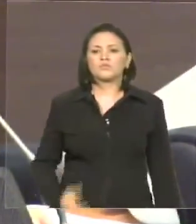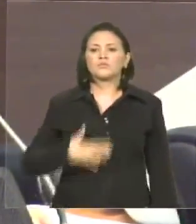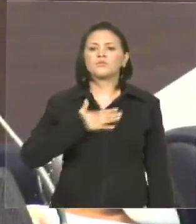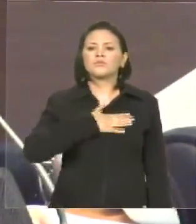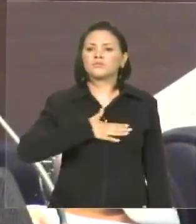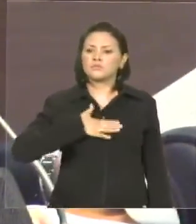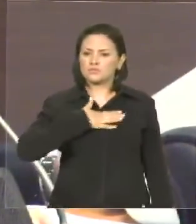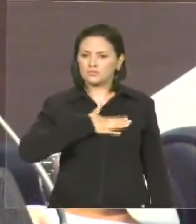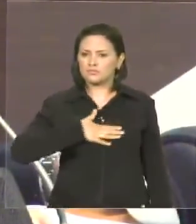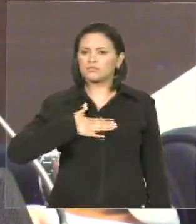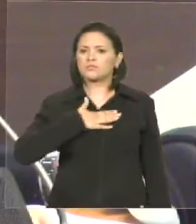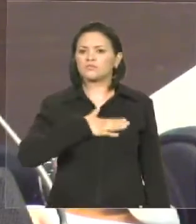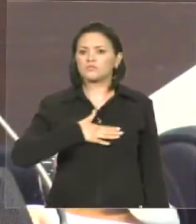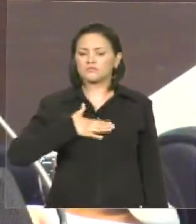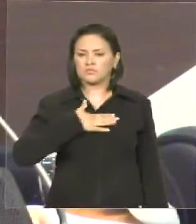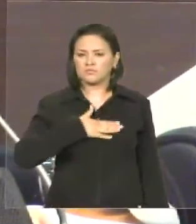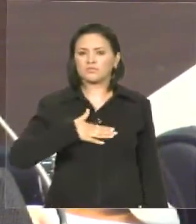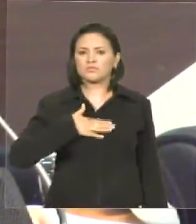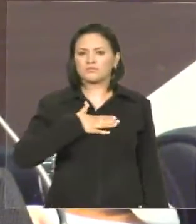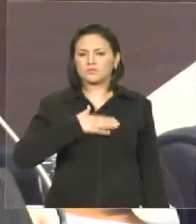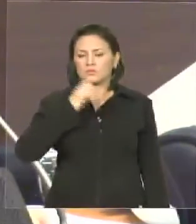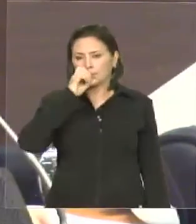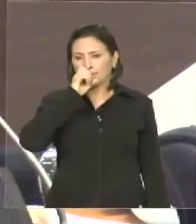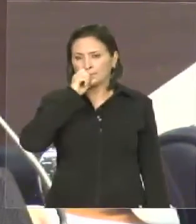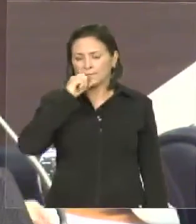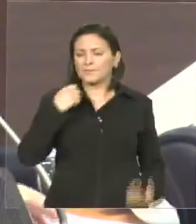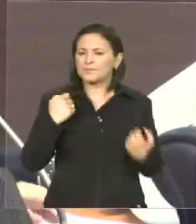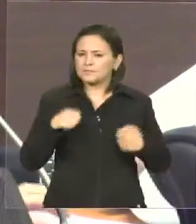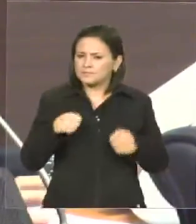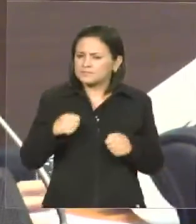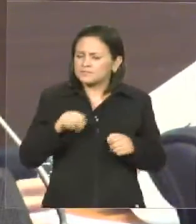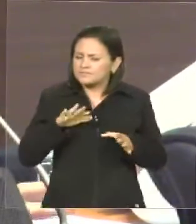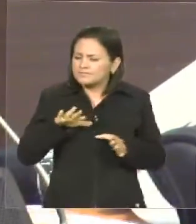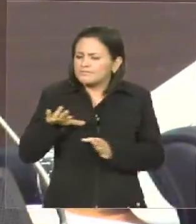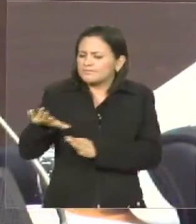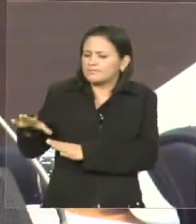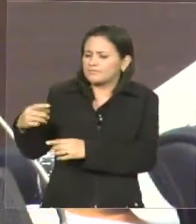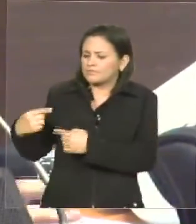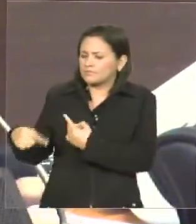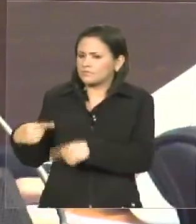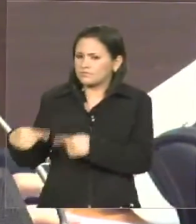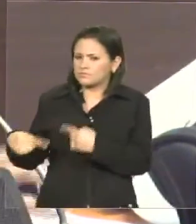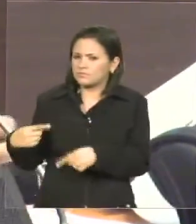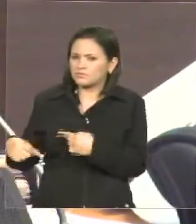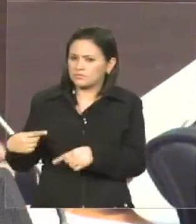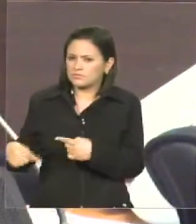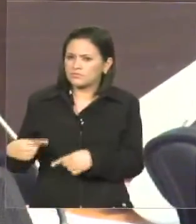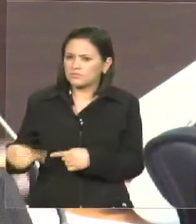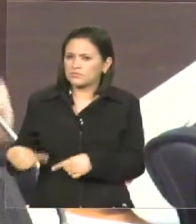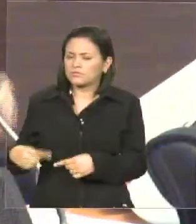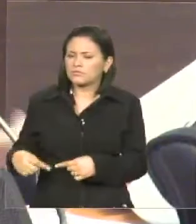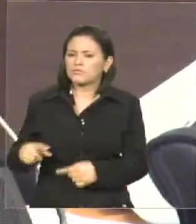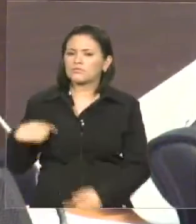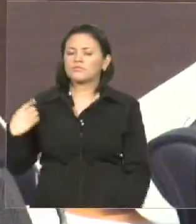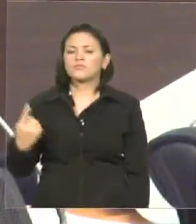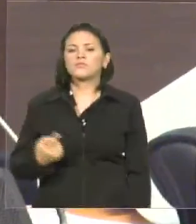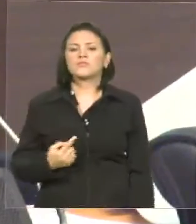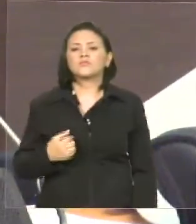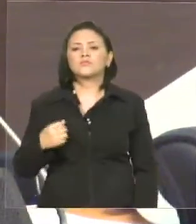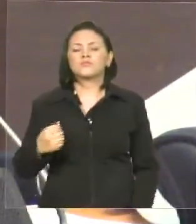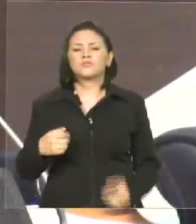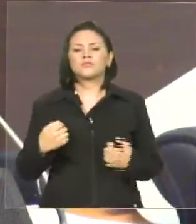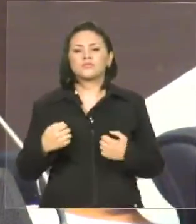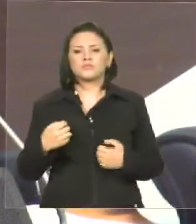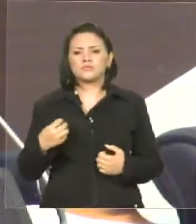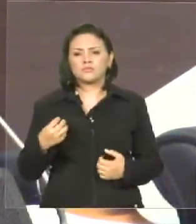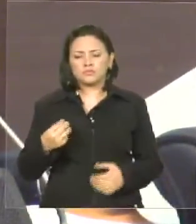satisfação. Eu acho que a gente tem que deixar, talvez, um pouco a questão política de lado e comemorar como maranhenses. E é esse o